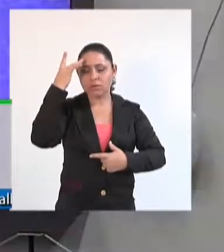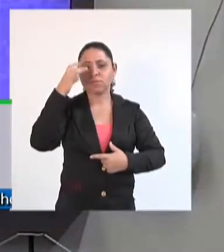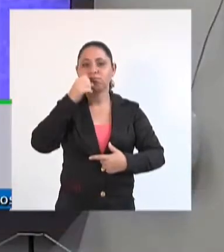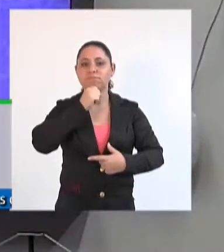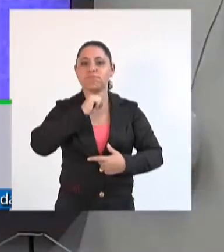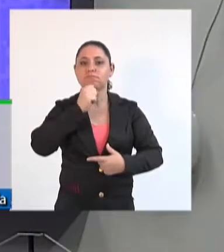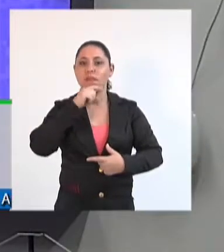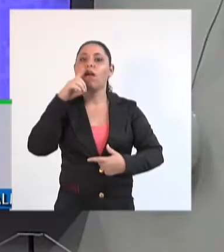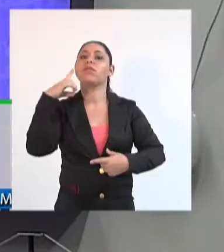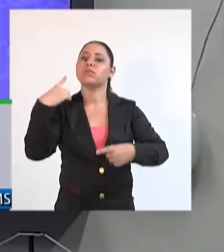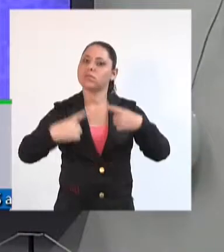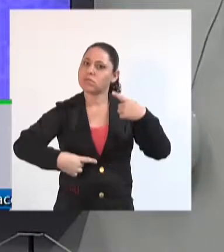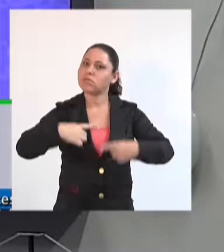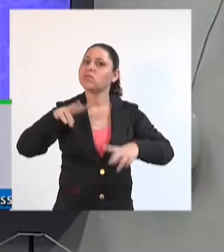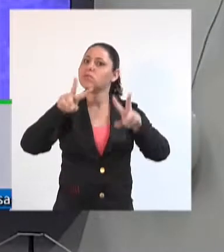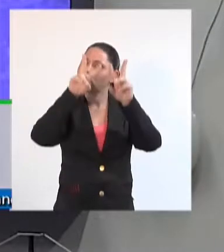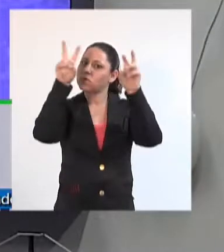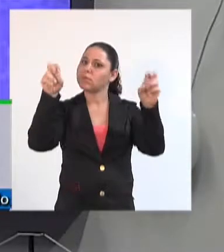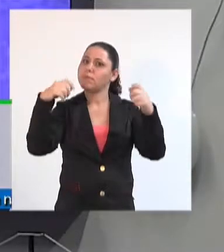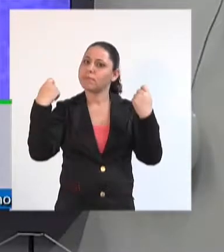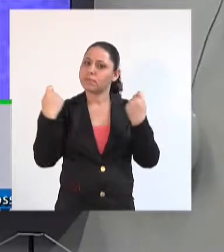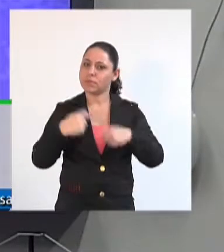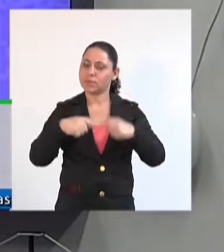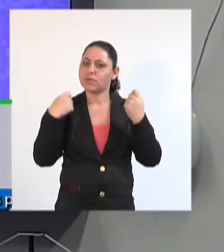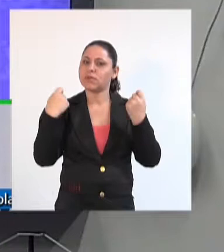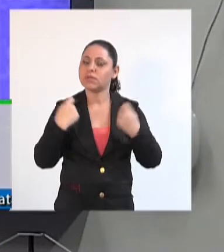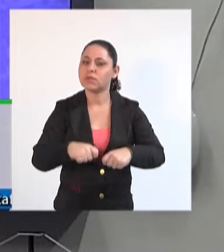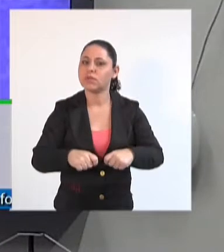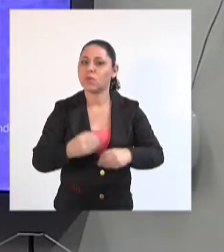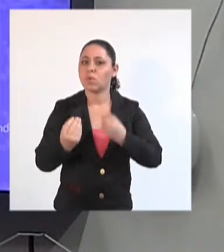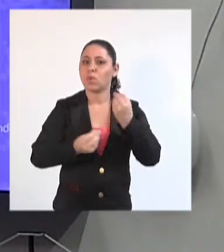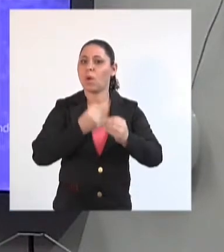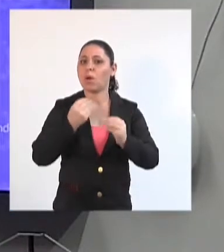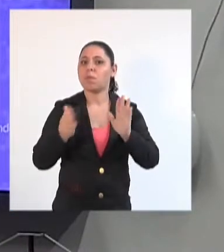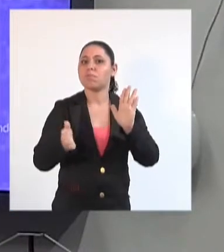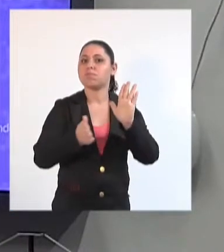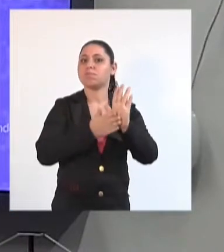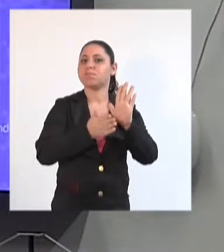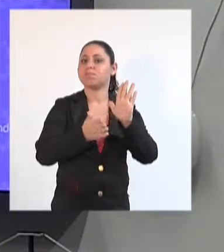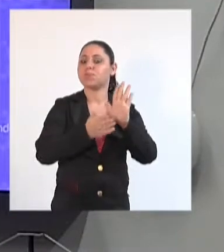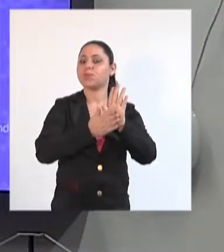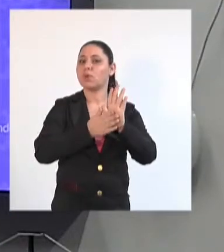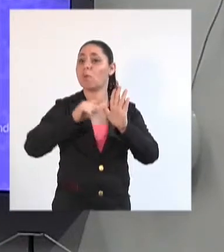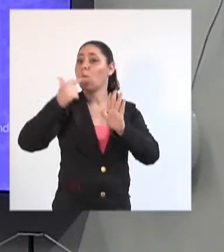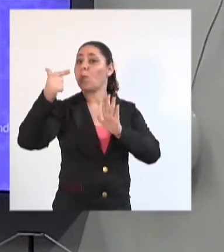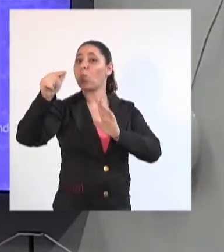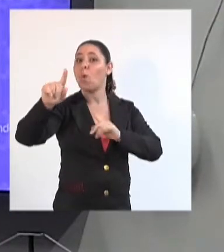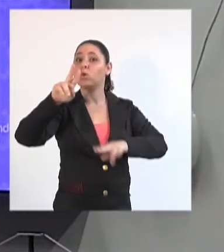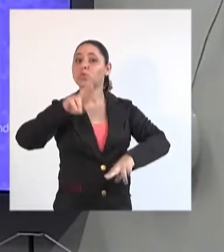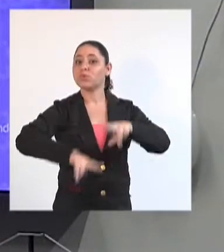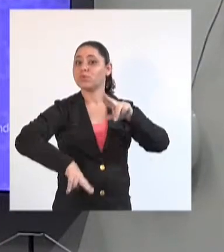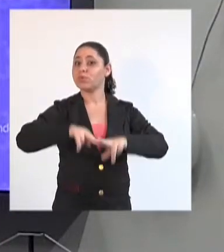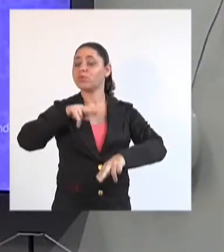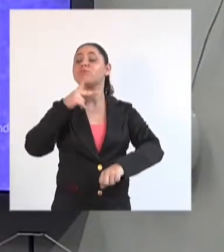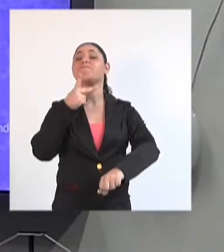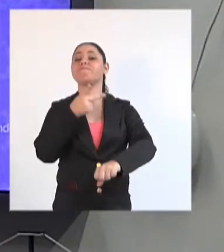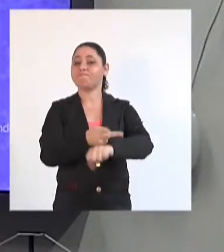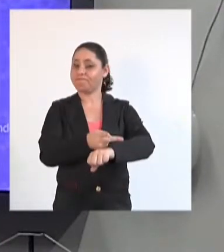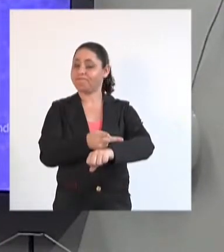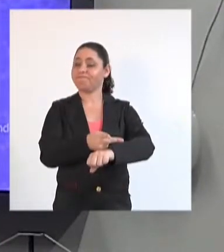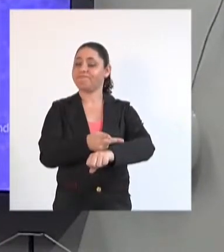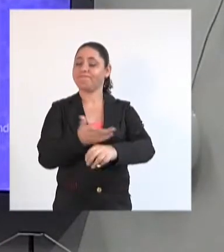merece um debate mais aprofundado, até talvez como pauta para o próximo Junho Prata. Já deixo aí uma pauta,